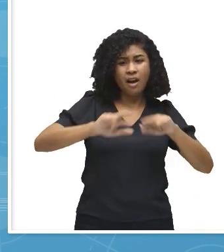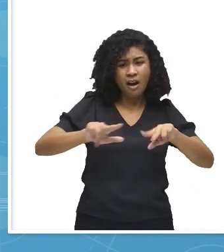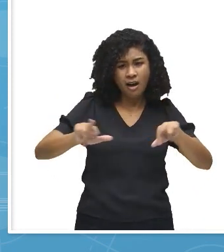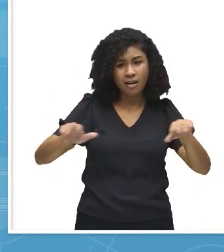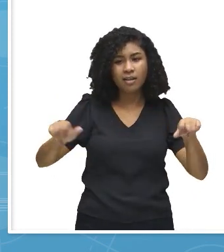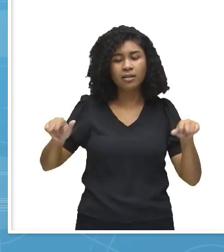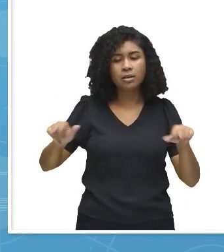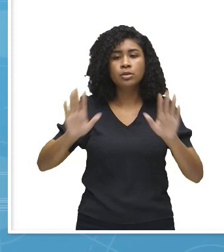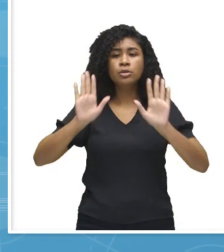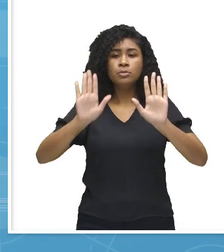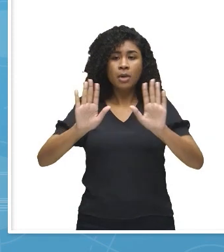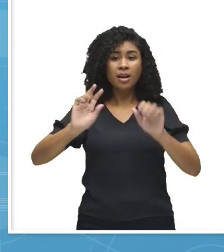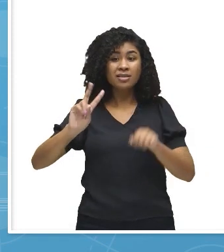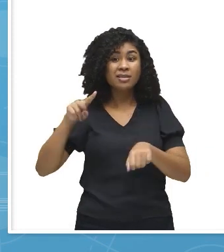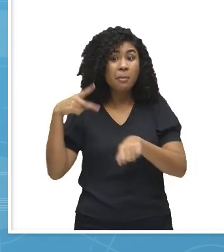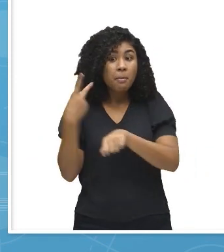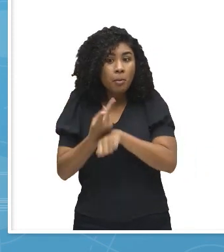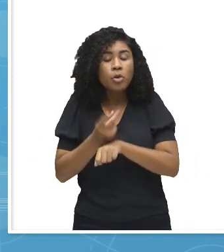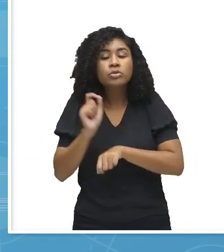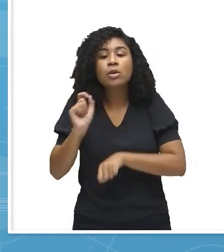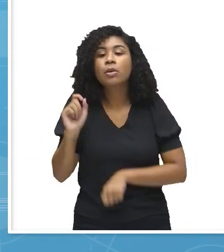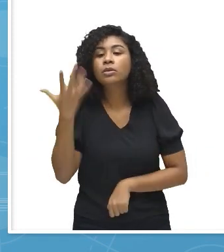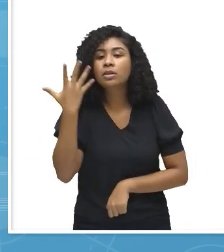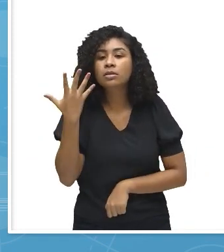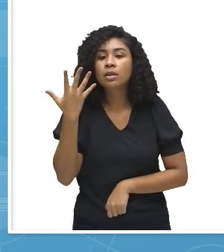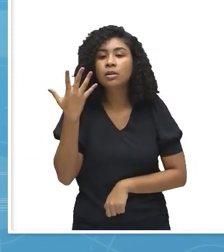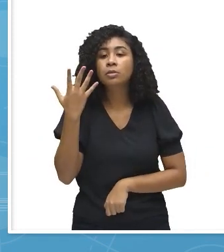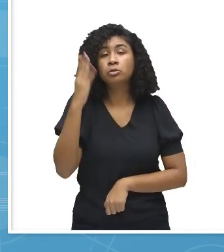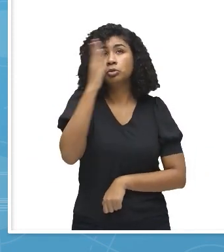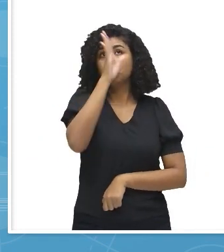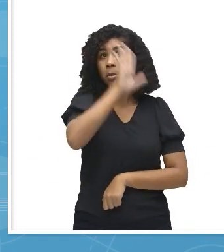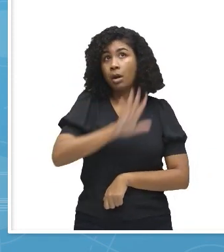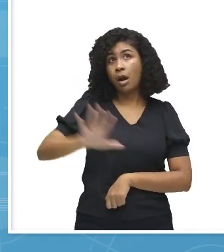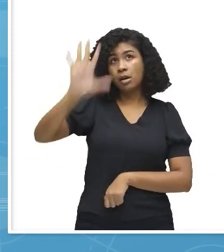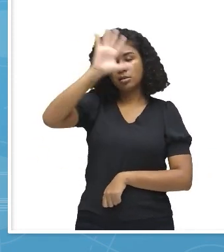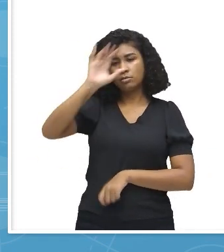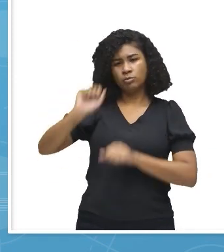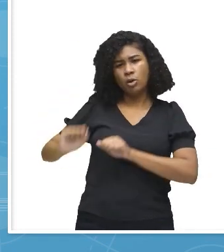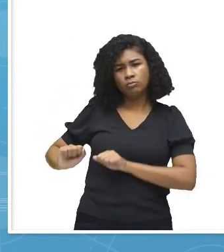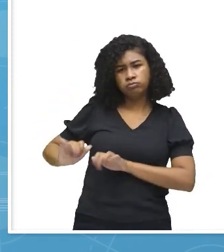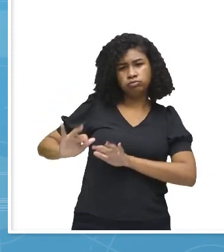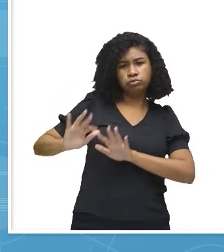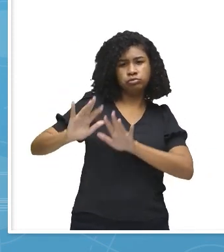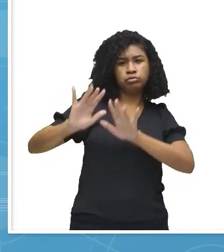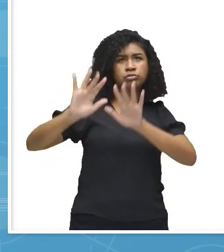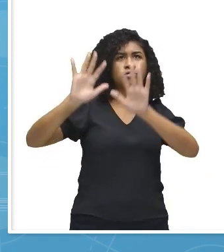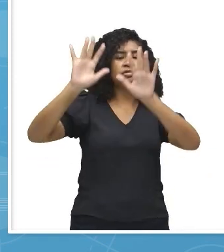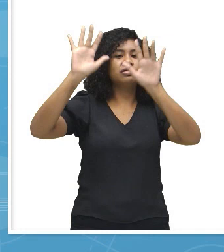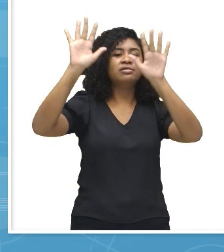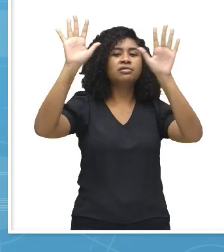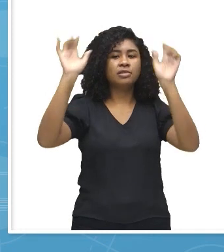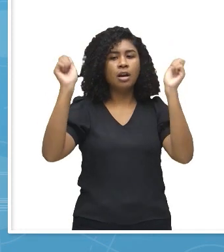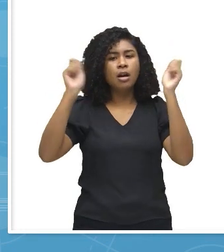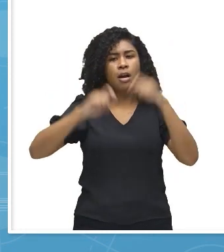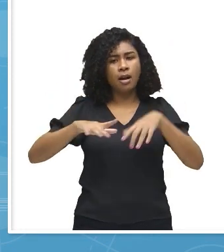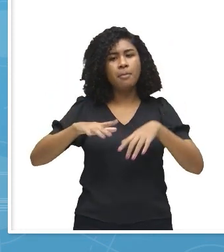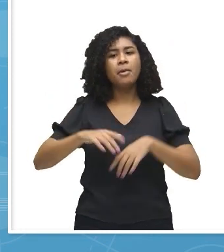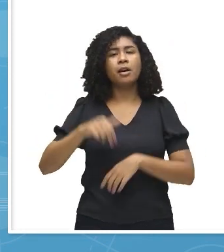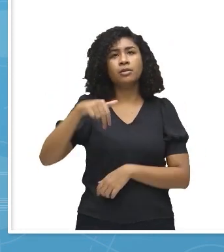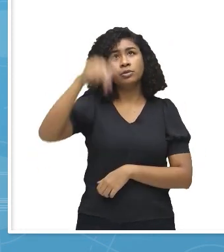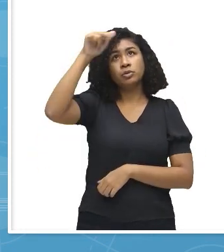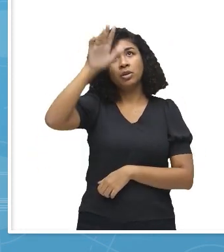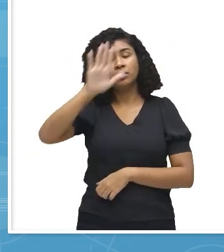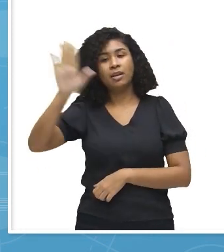a descentralização dessas indústrias, né? Elas foram para estados, tanto na região